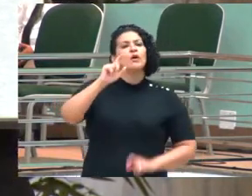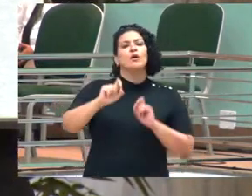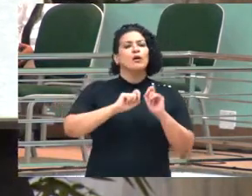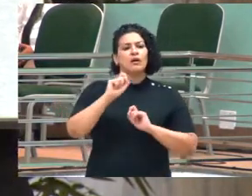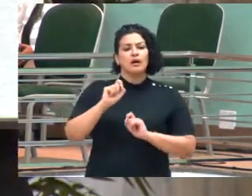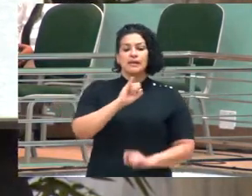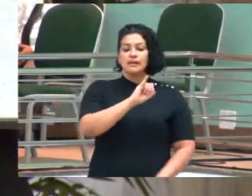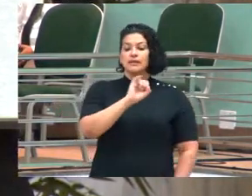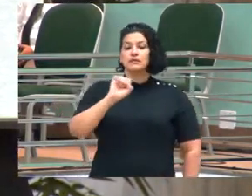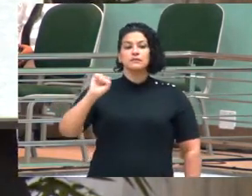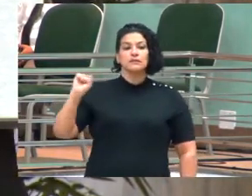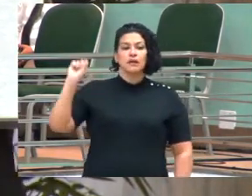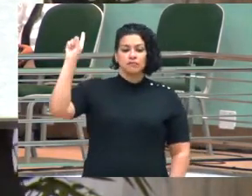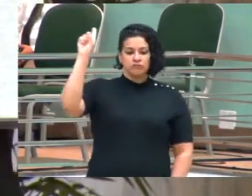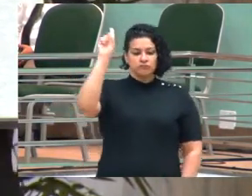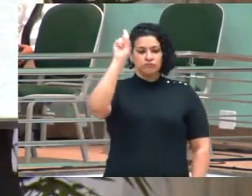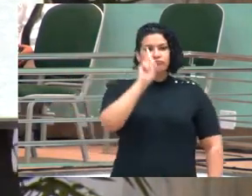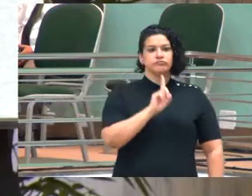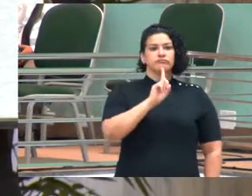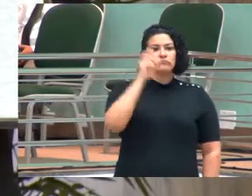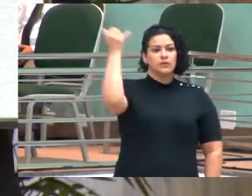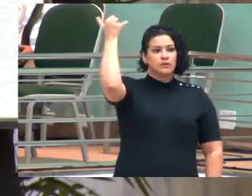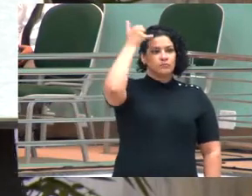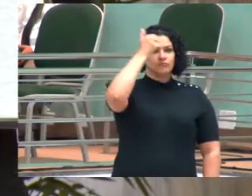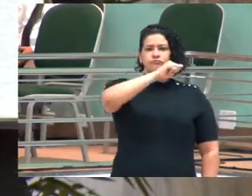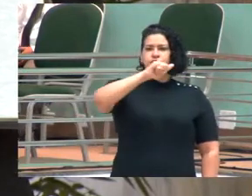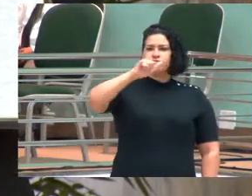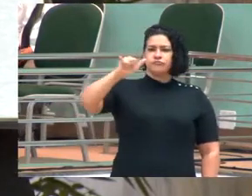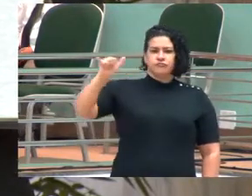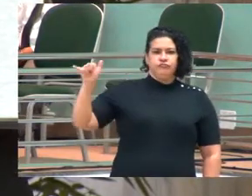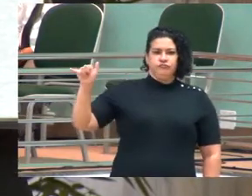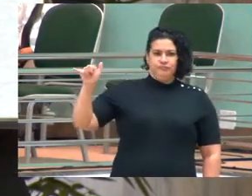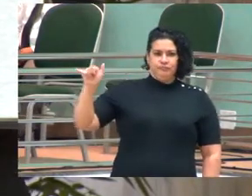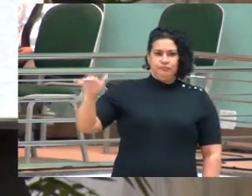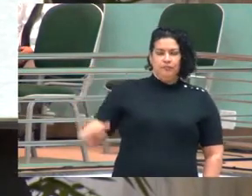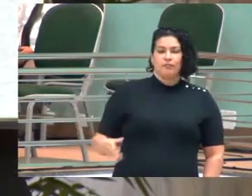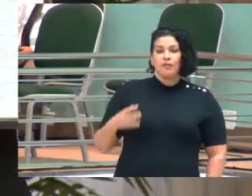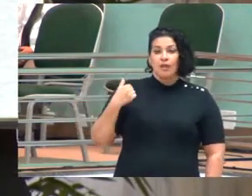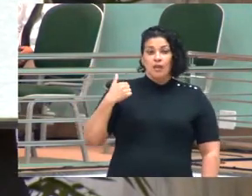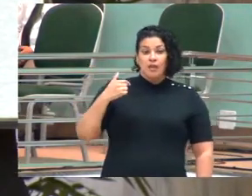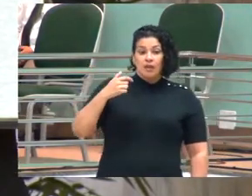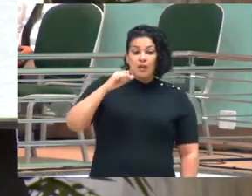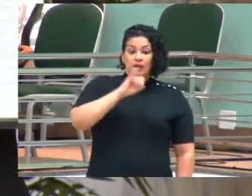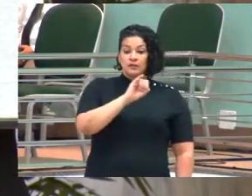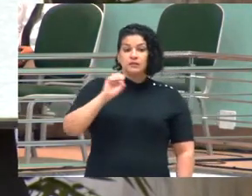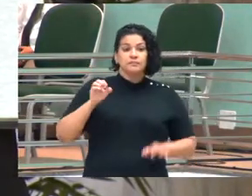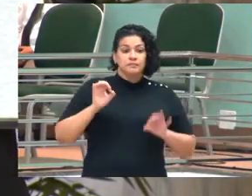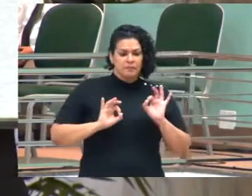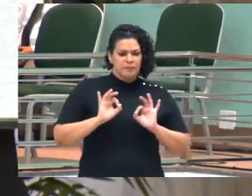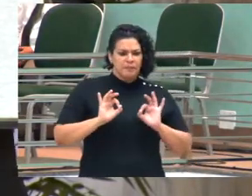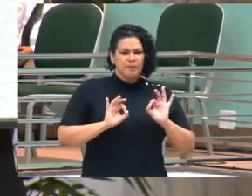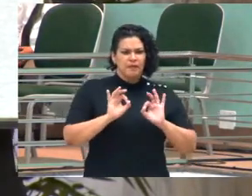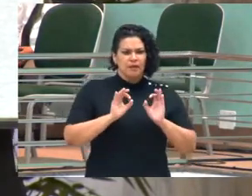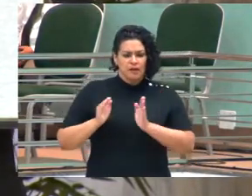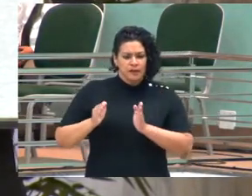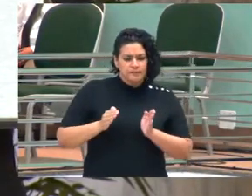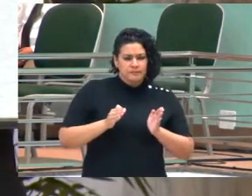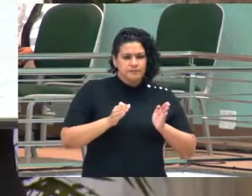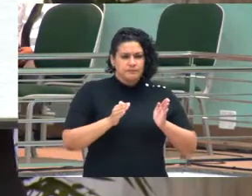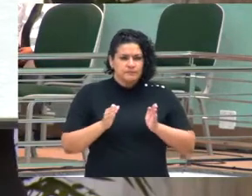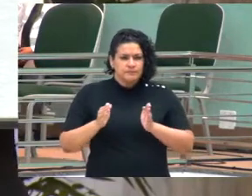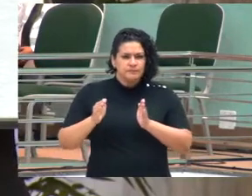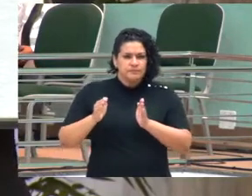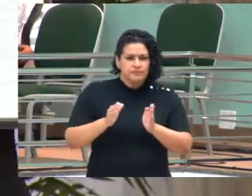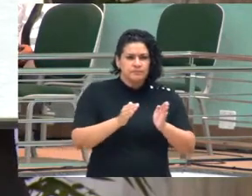mensageiro, o qual prepara o teu caminho. Voz do que clama no deserto, preparai o caminho do